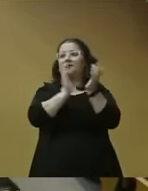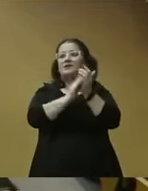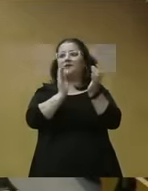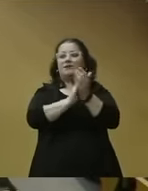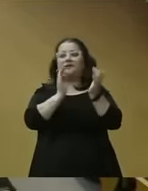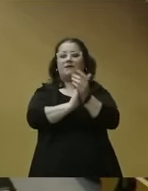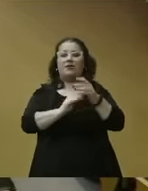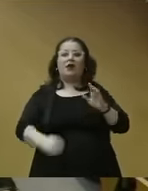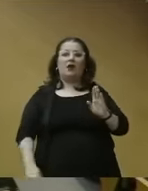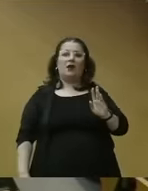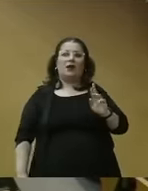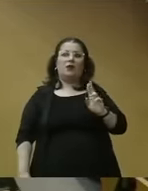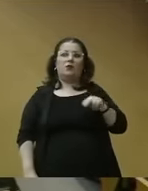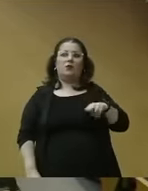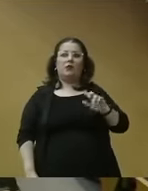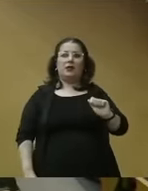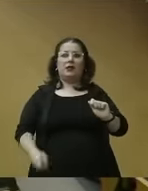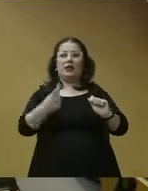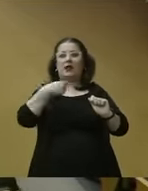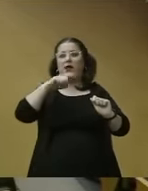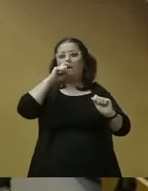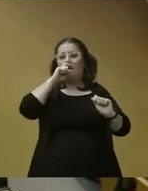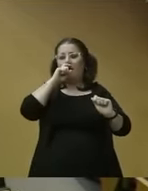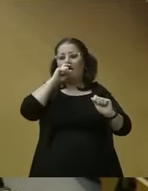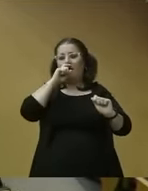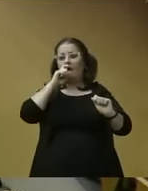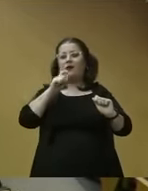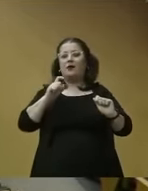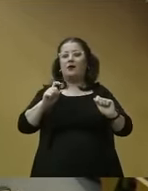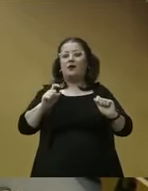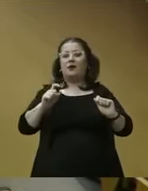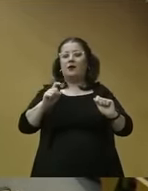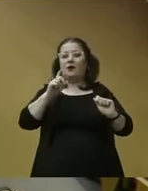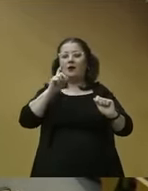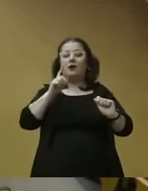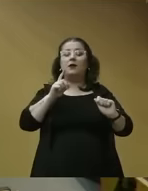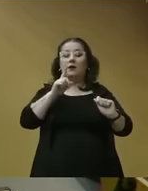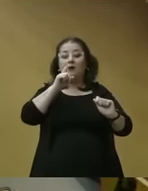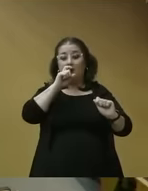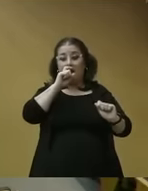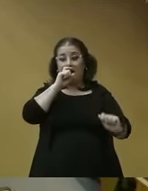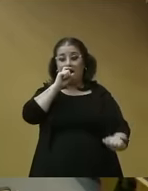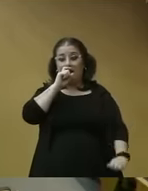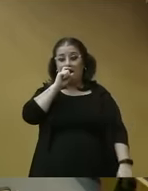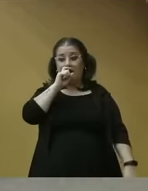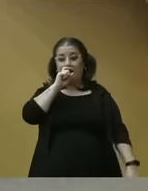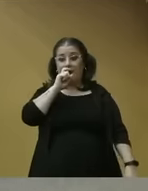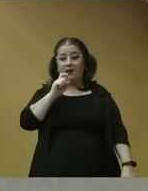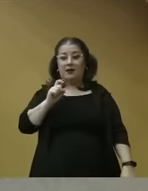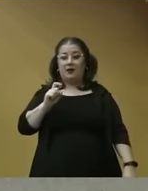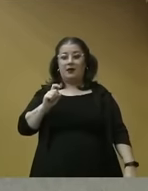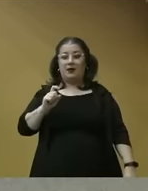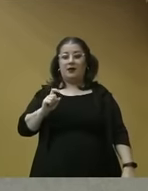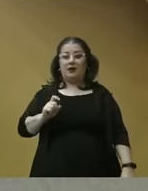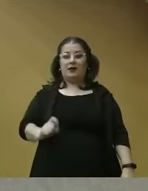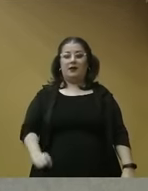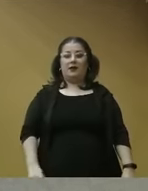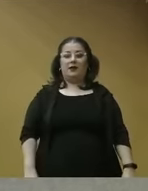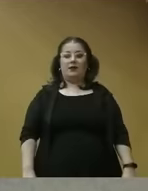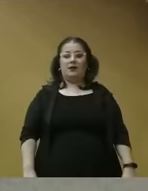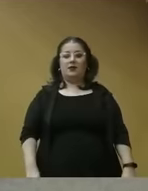Bruna Rosa Garcia, filha de Cledir de Lima Garcia e Miriam da Silva Rosa, natural de Pelotas.